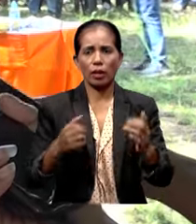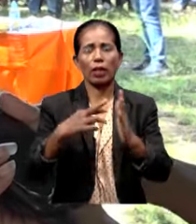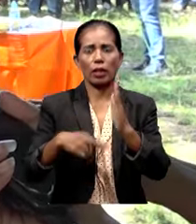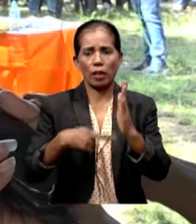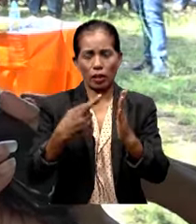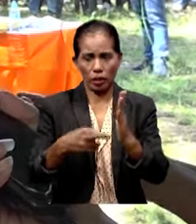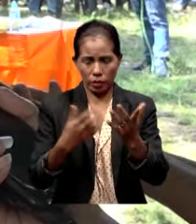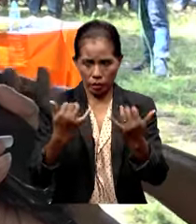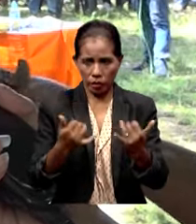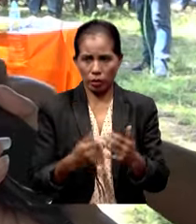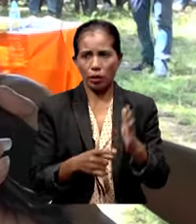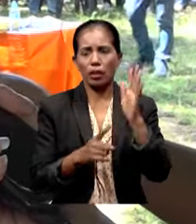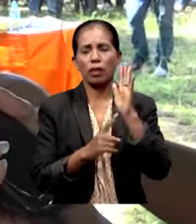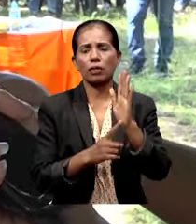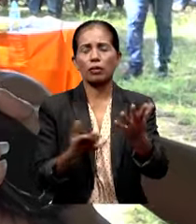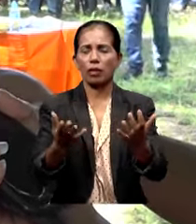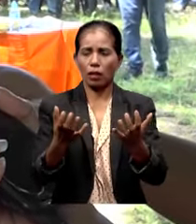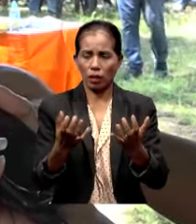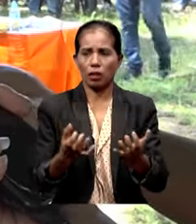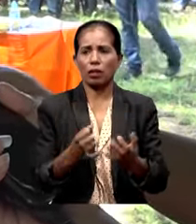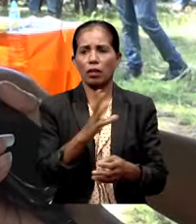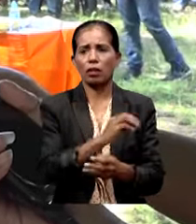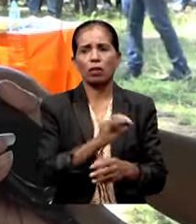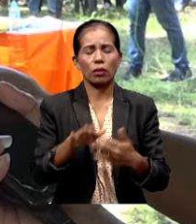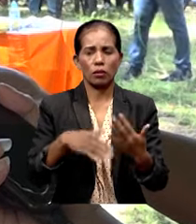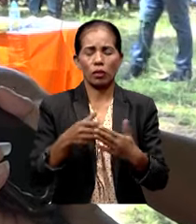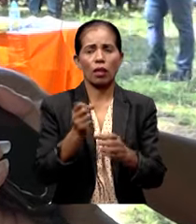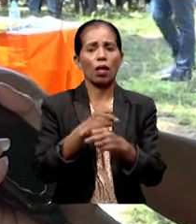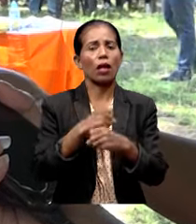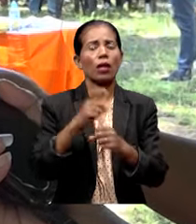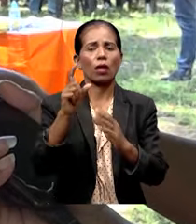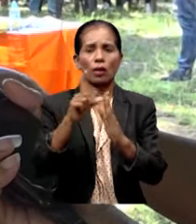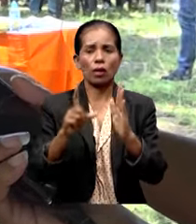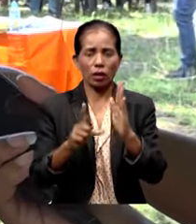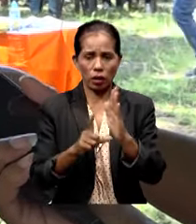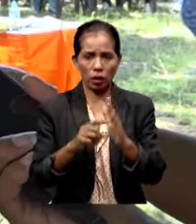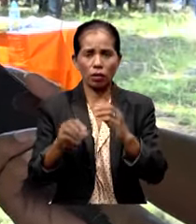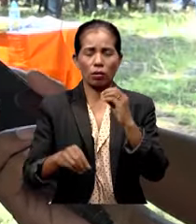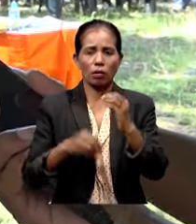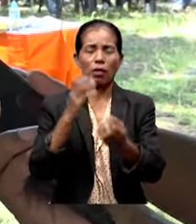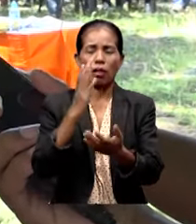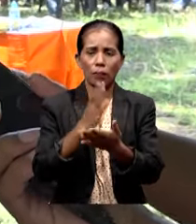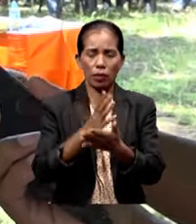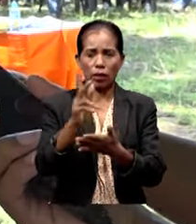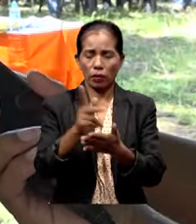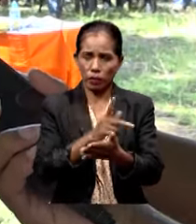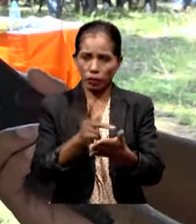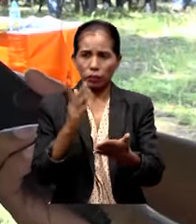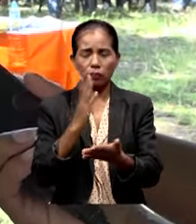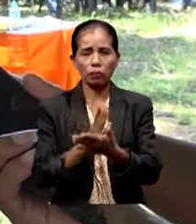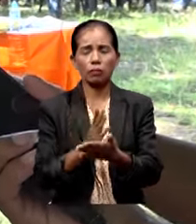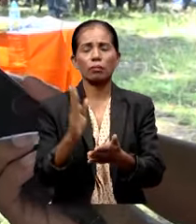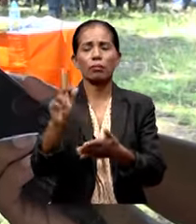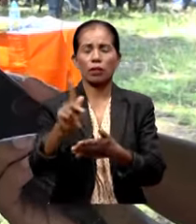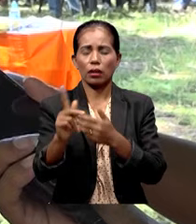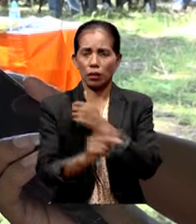né Hatudu vontade legislador sira uluk halu leine kata tambah asunto combate korupsaun ga prevensaun combate korupsaun